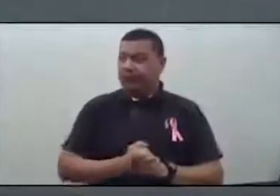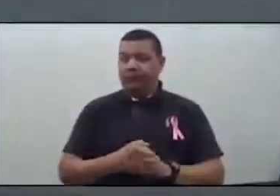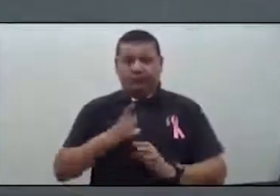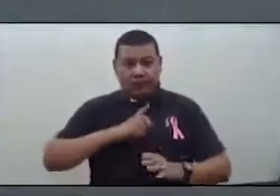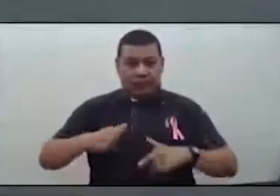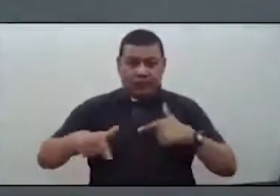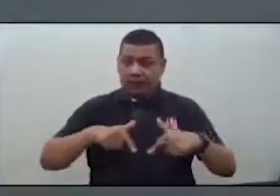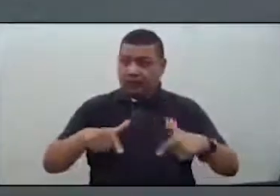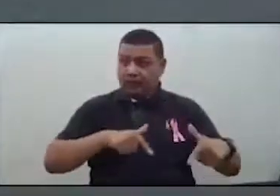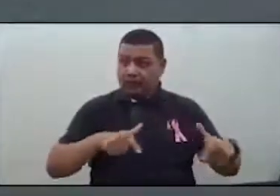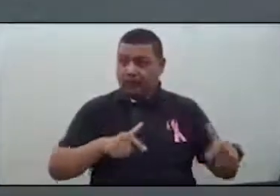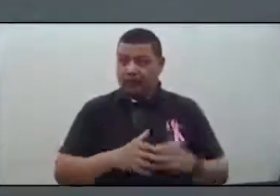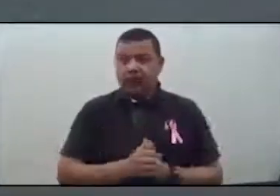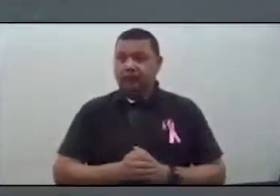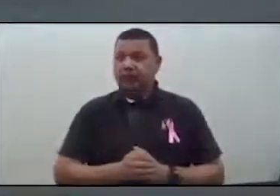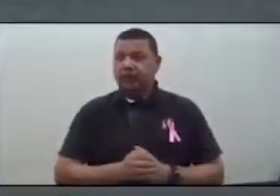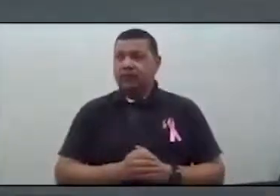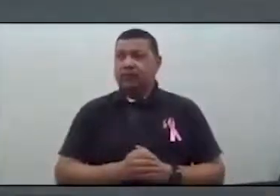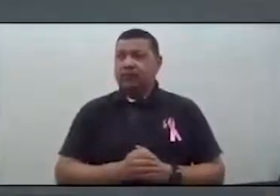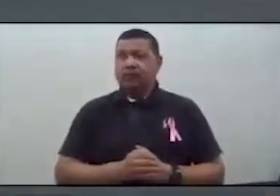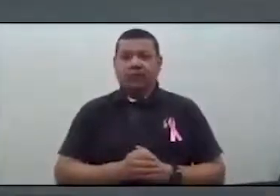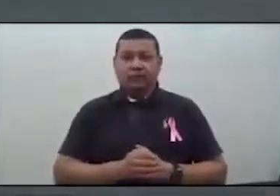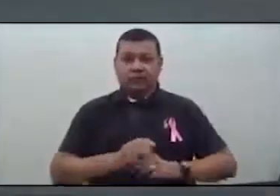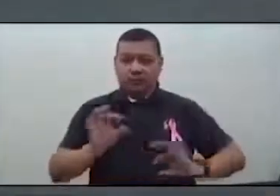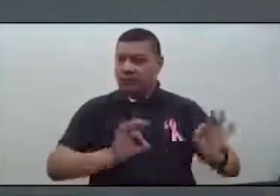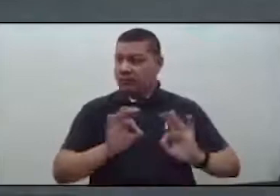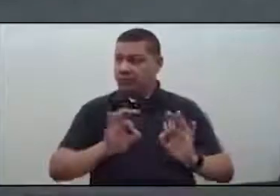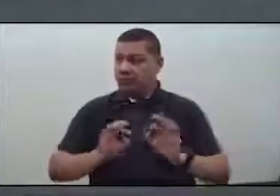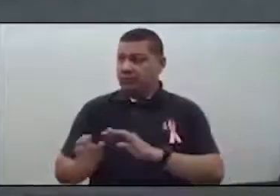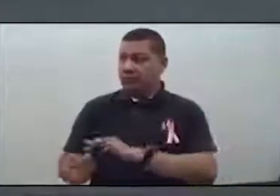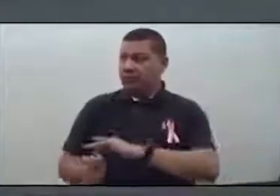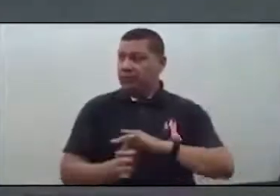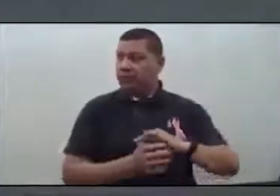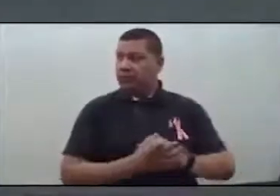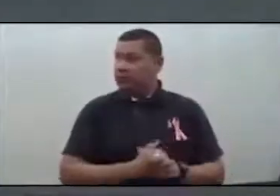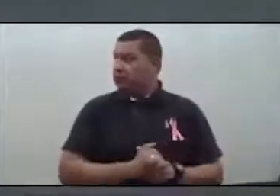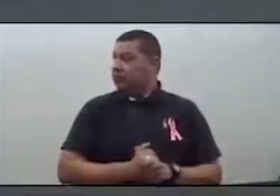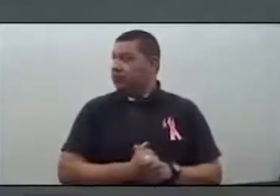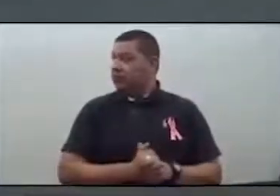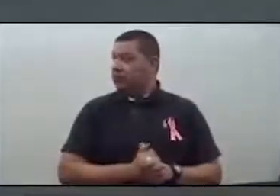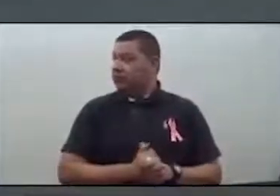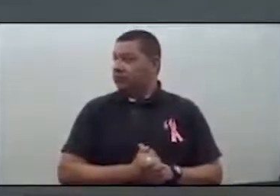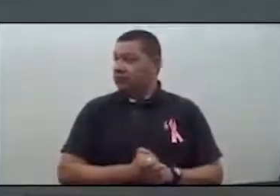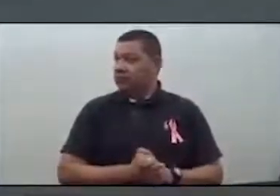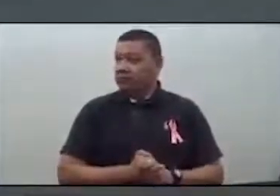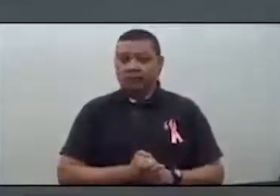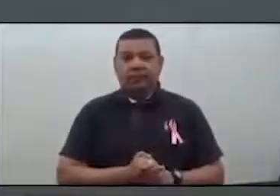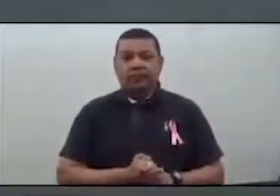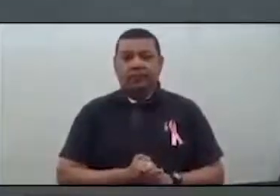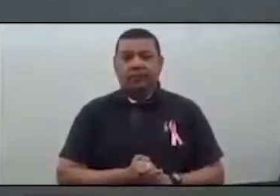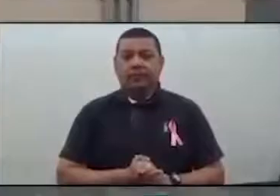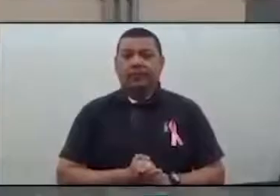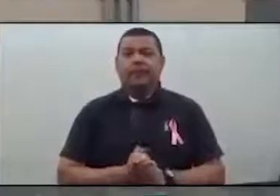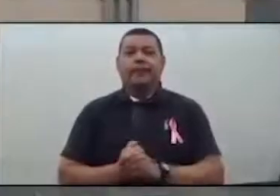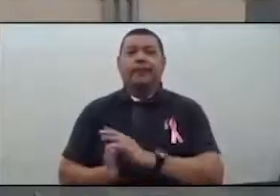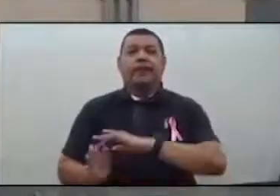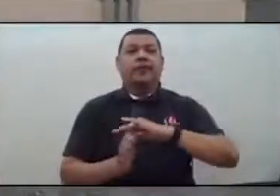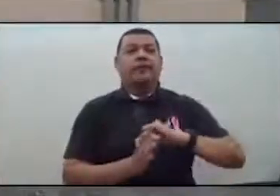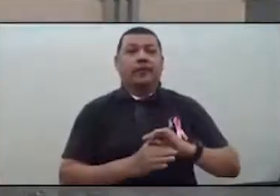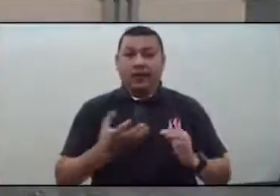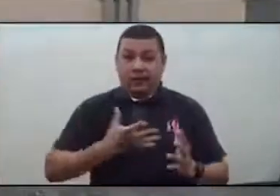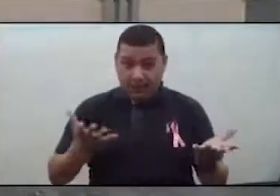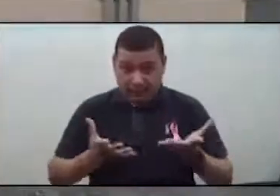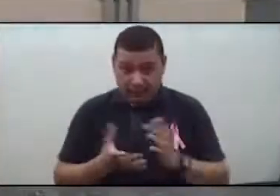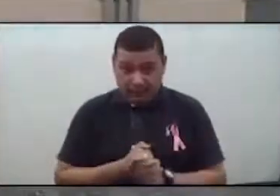empenho dos organizadores. Vereador. Pois não, presidente. Concedo uma parte? Pois não. Quero aqui,